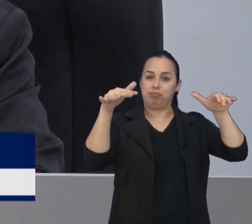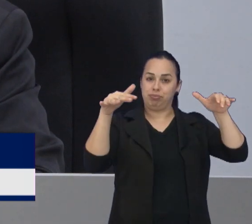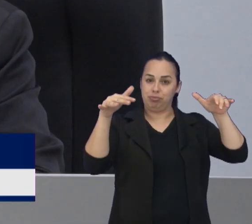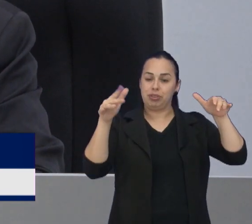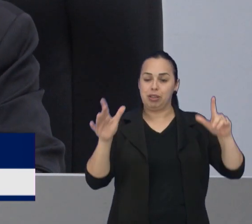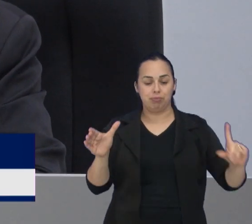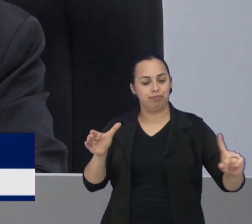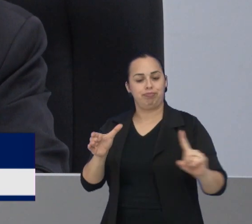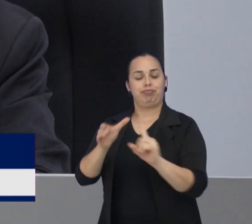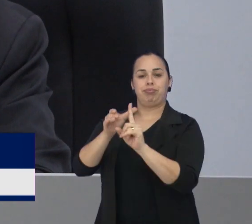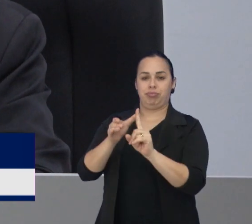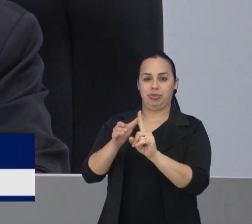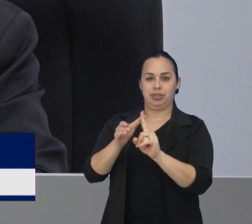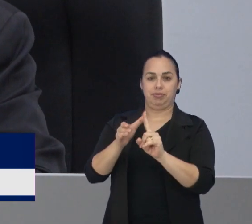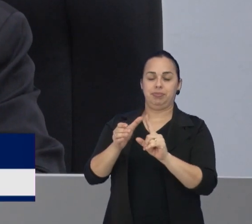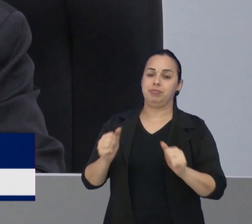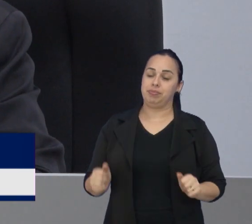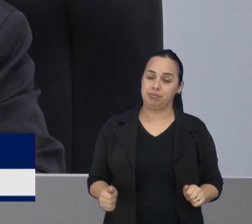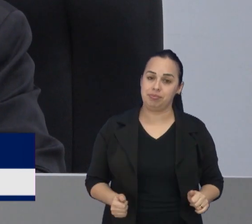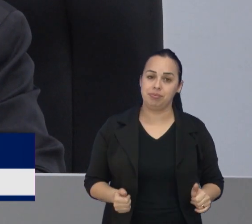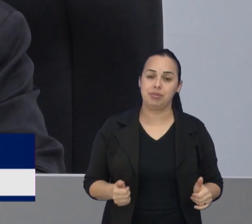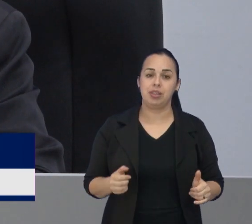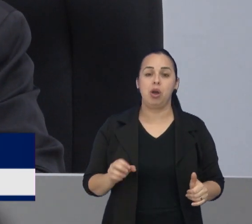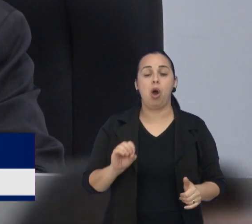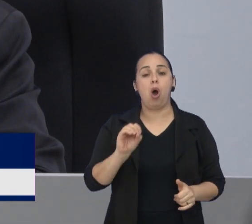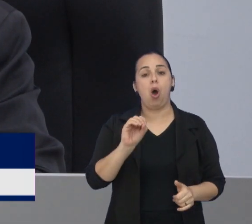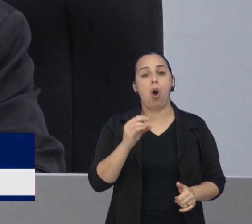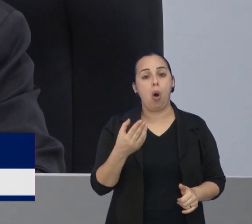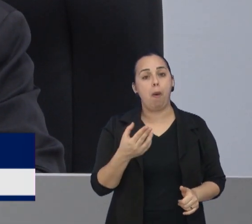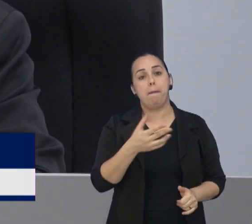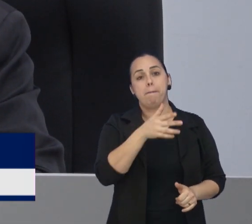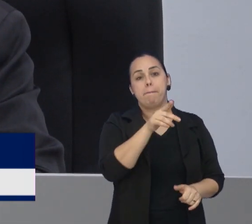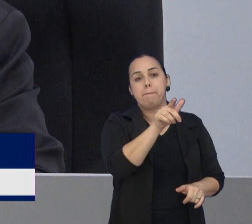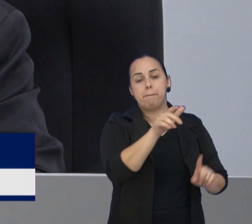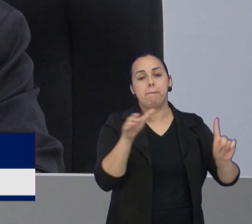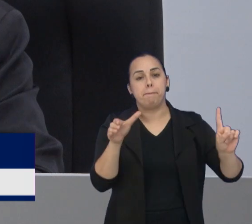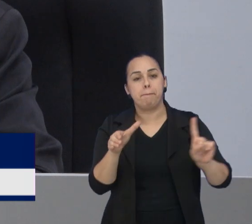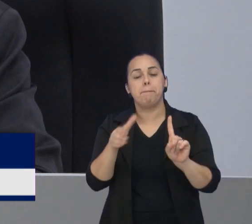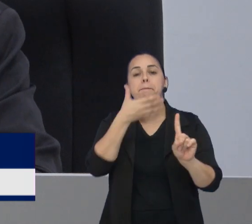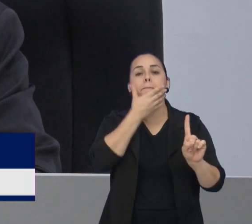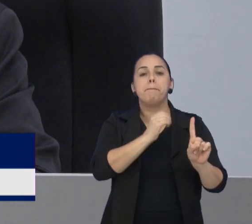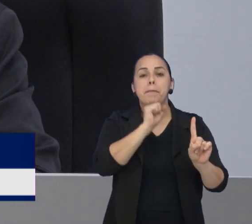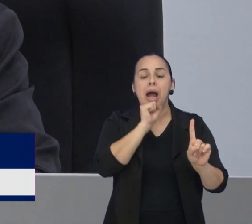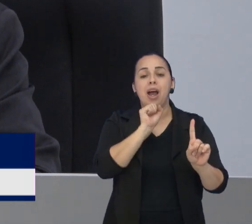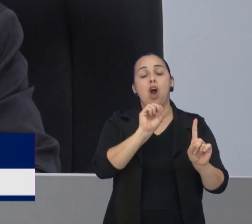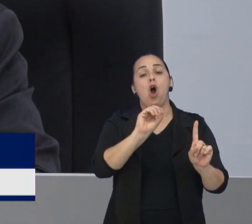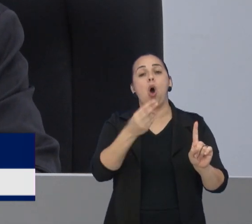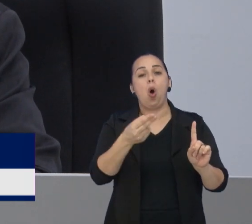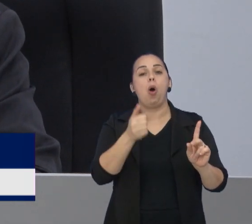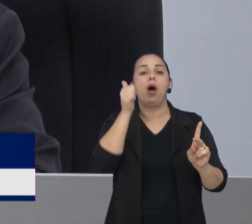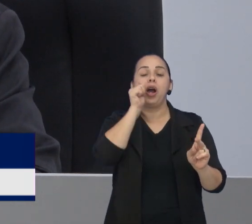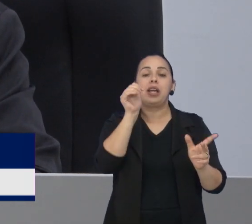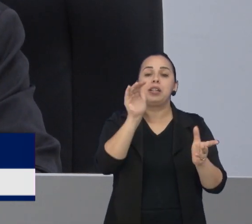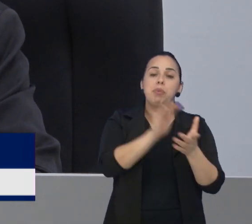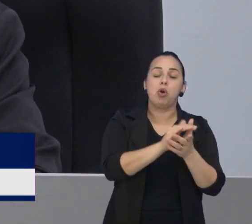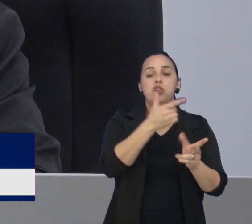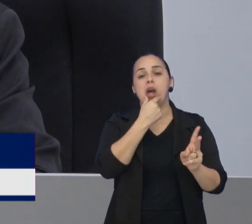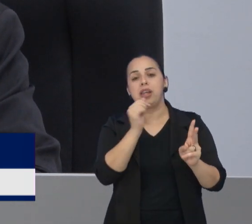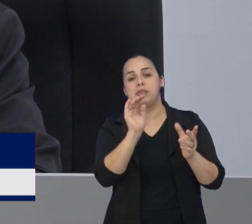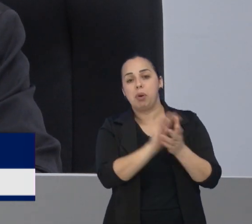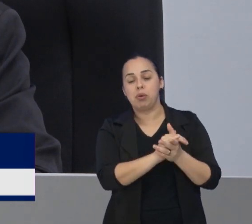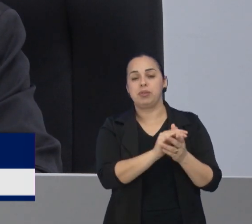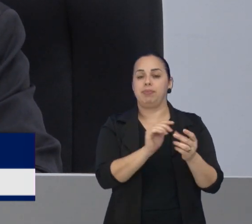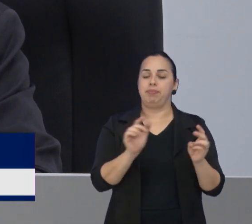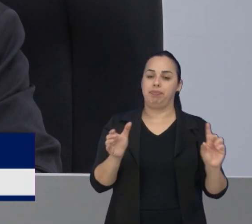do espectro autista ou de seus pais, cônjuge ou responsável